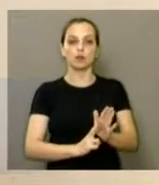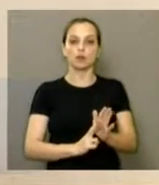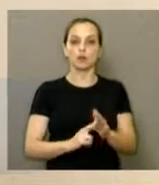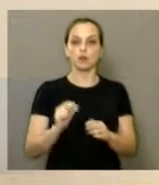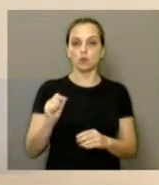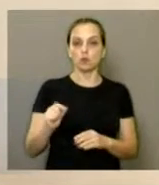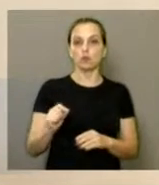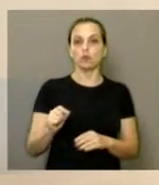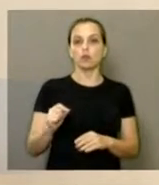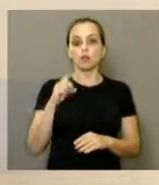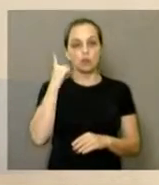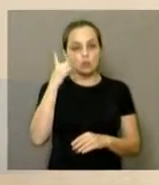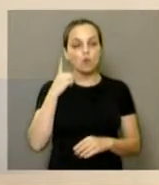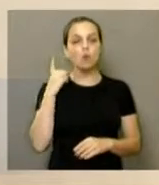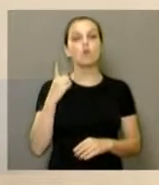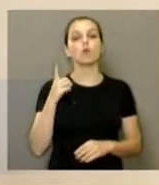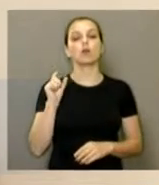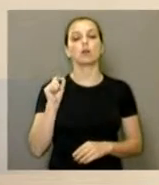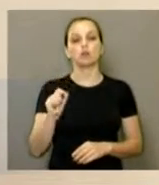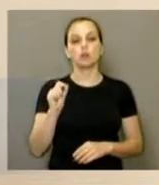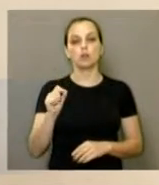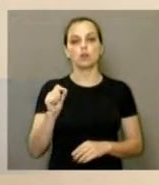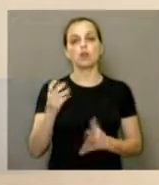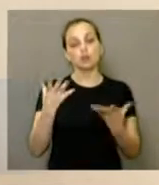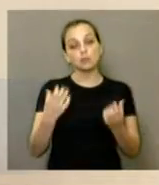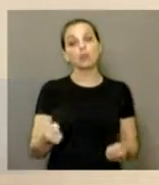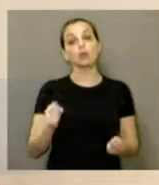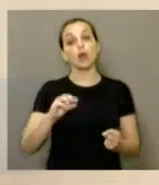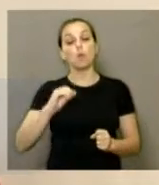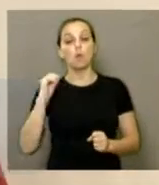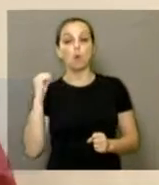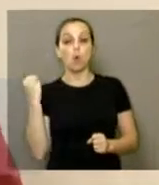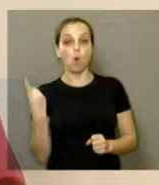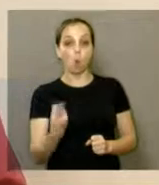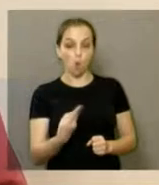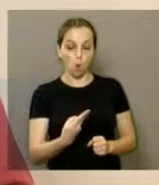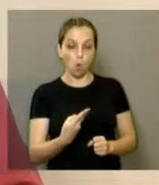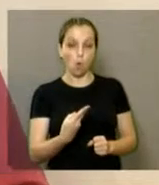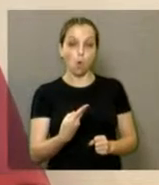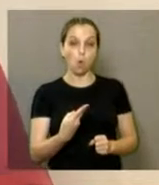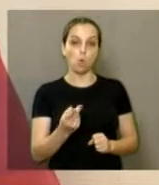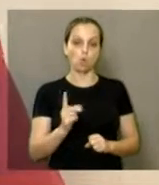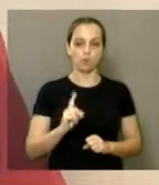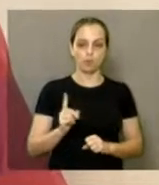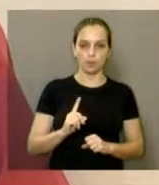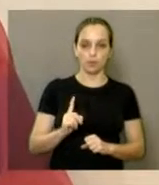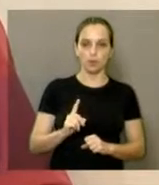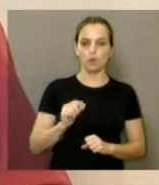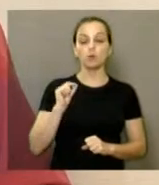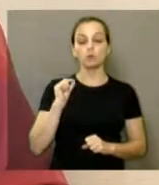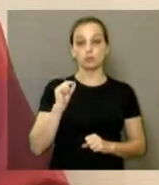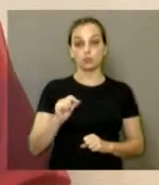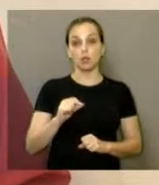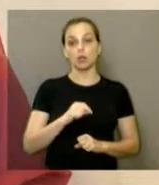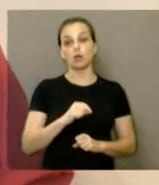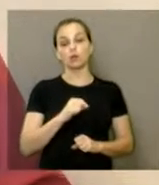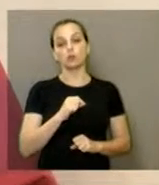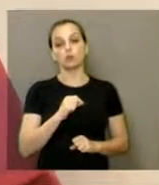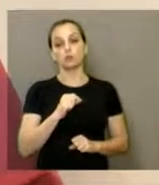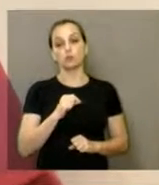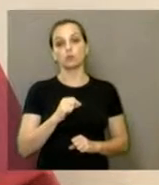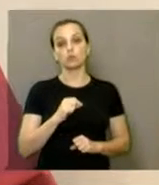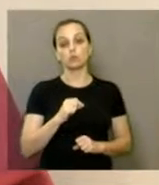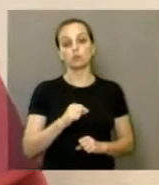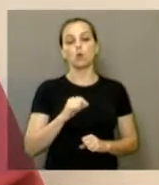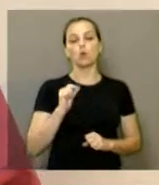qual o doutor Raul vai diferir ou indiferir. Então, em que pese toda a